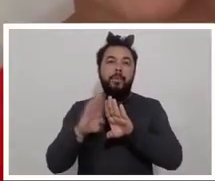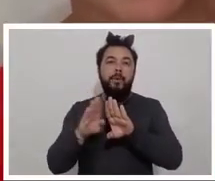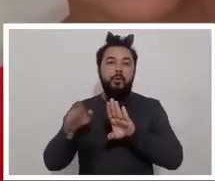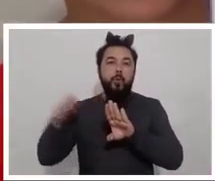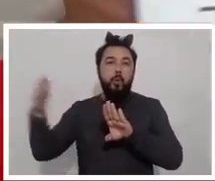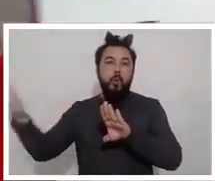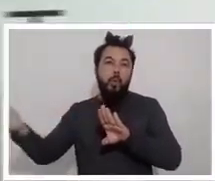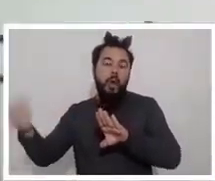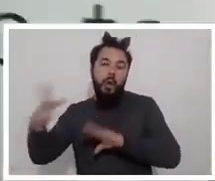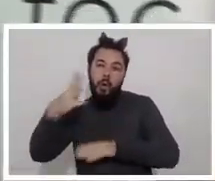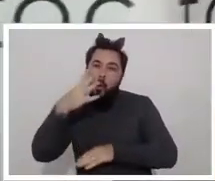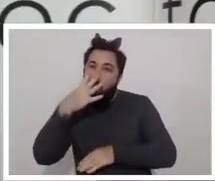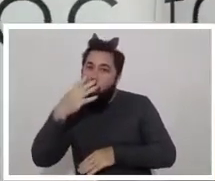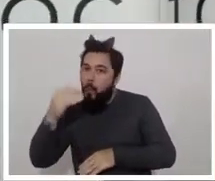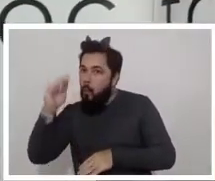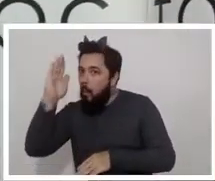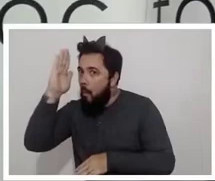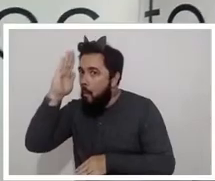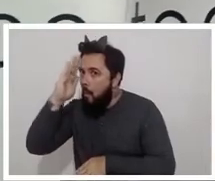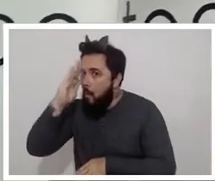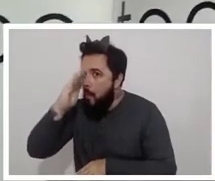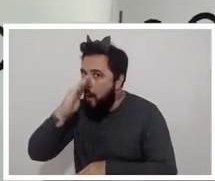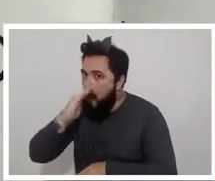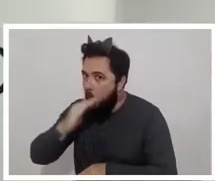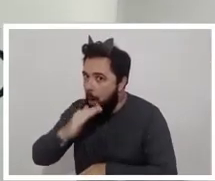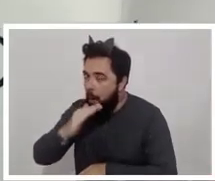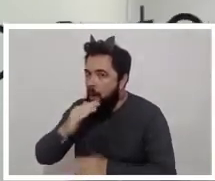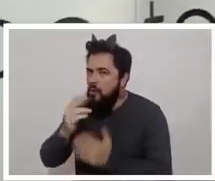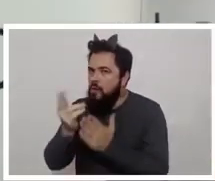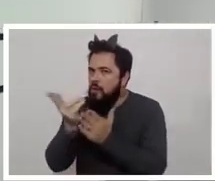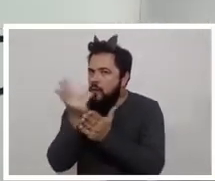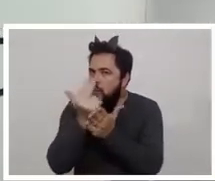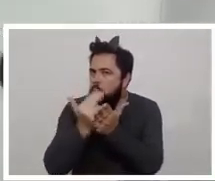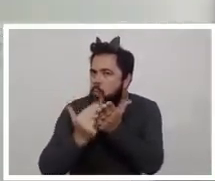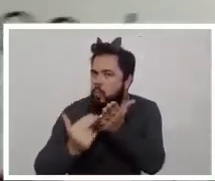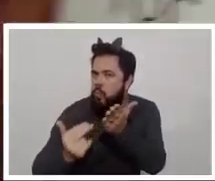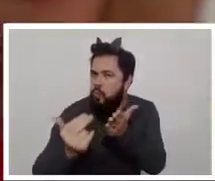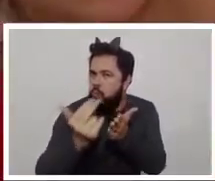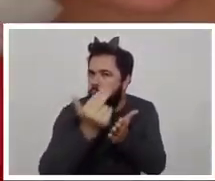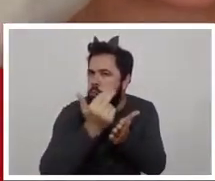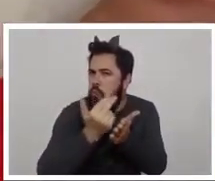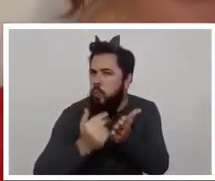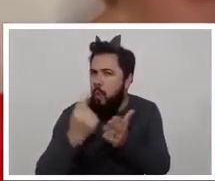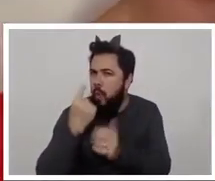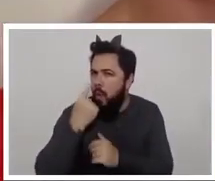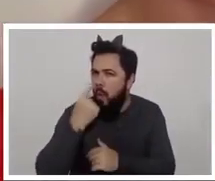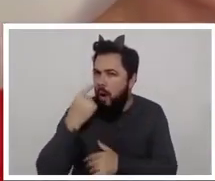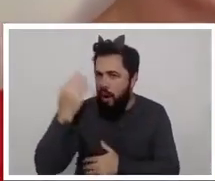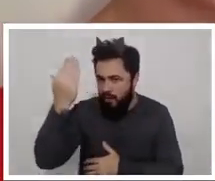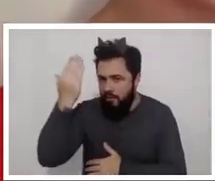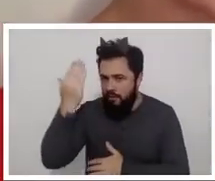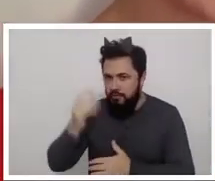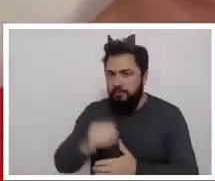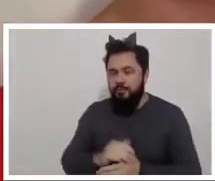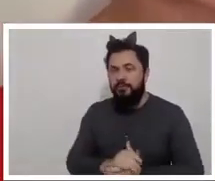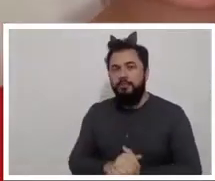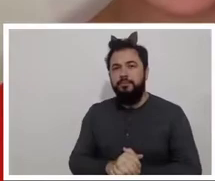desenhos de lobo mau colados nela 2.800 por algumas crianças